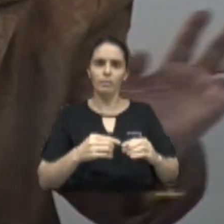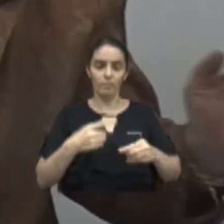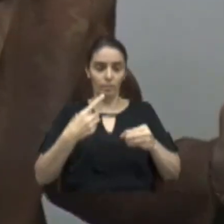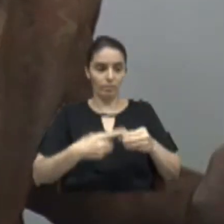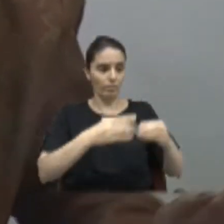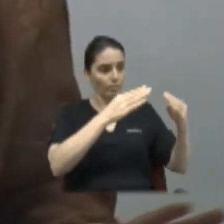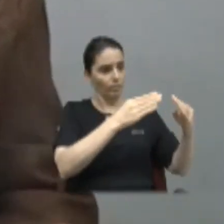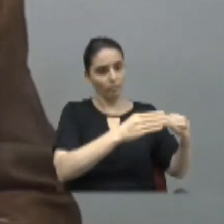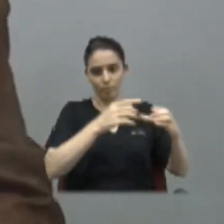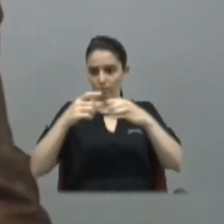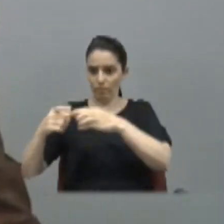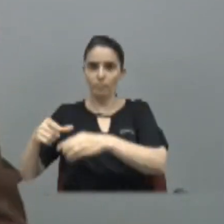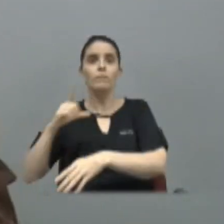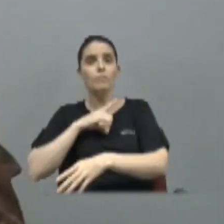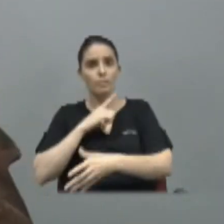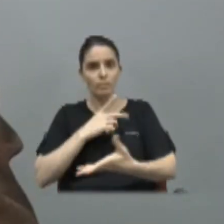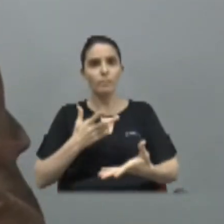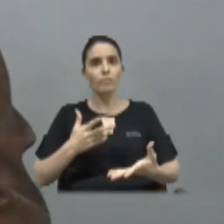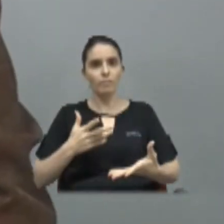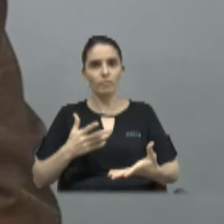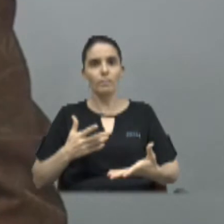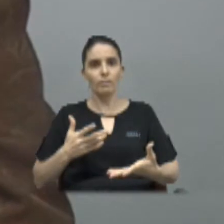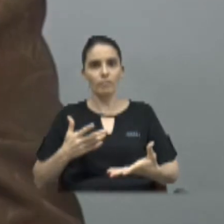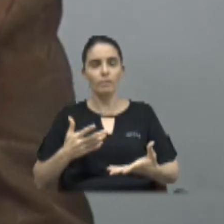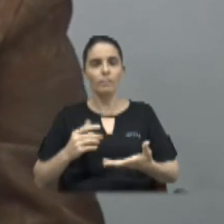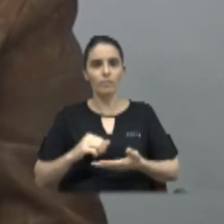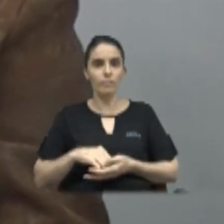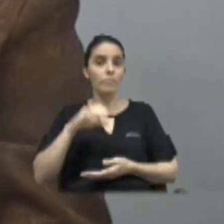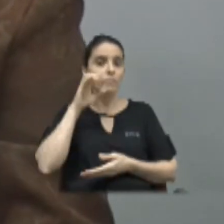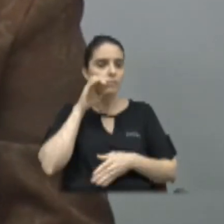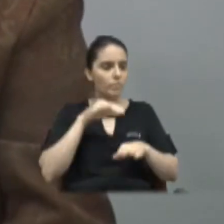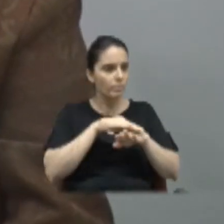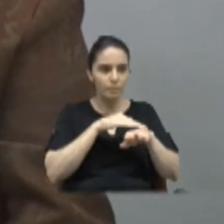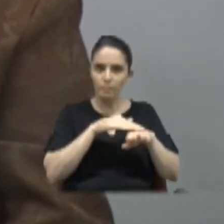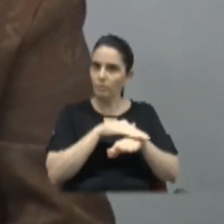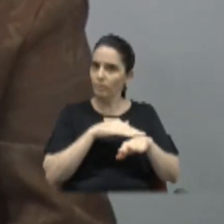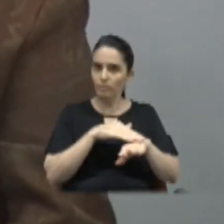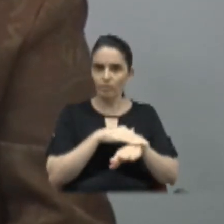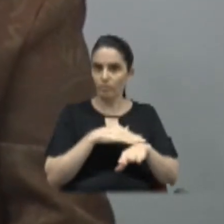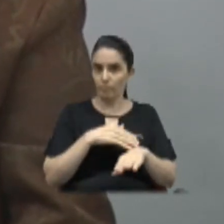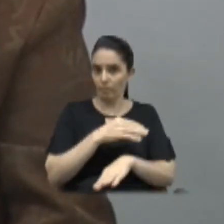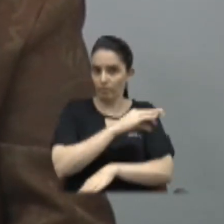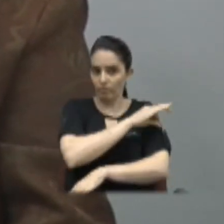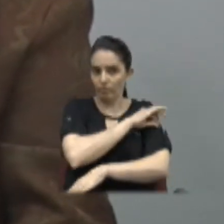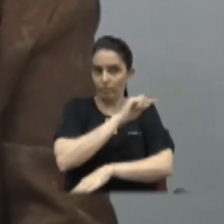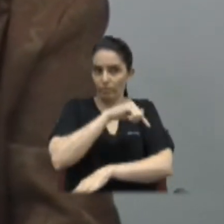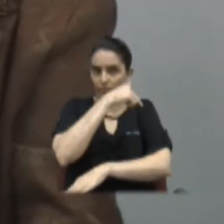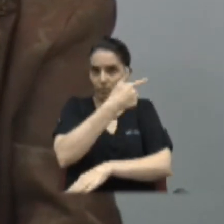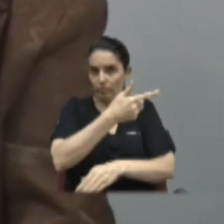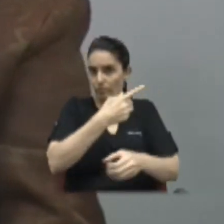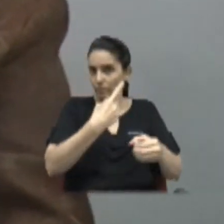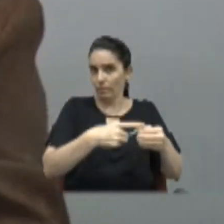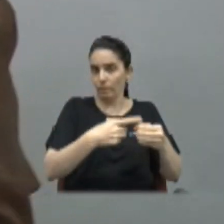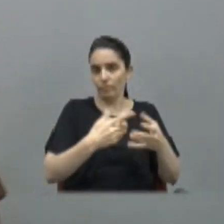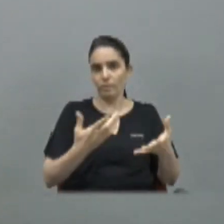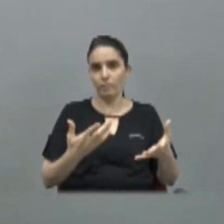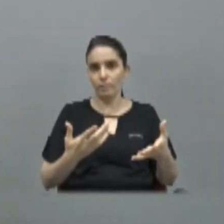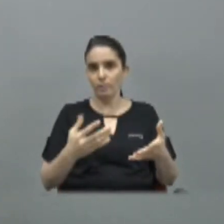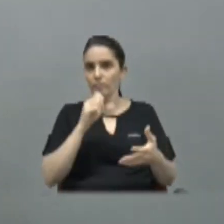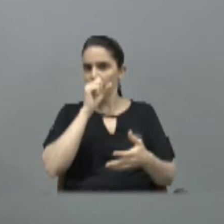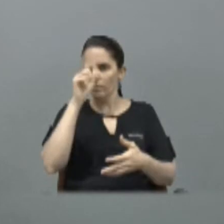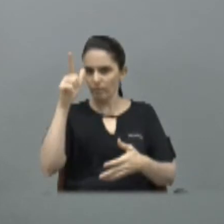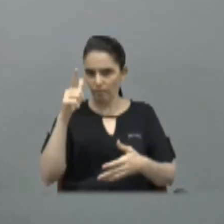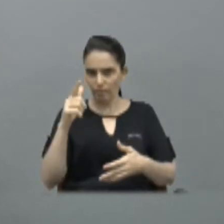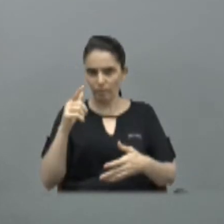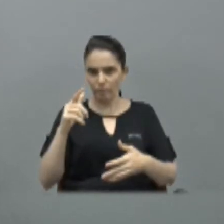fui na Assembleia, conversei lá com alguns prefeitos. Está todo mundo, não, só aqui que o negócio está feio. Aqui a crise vai passar, que já está